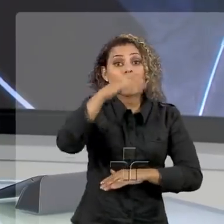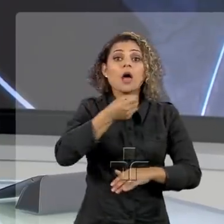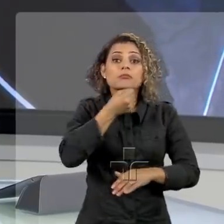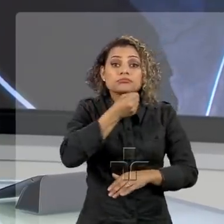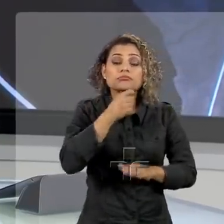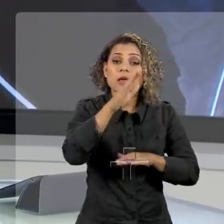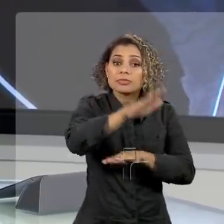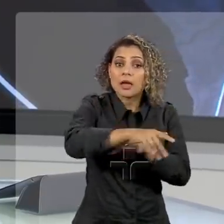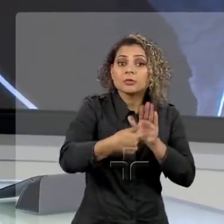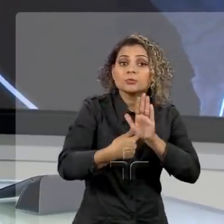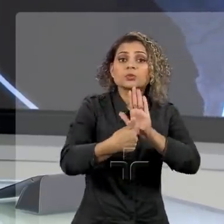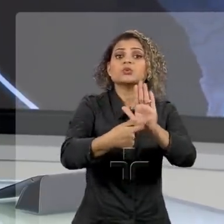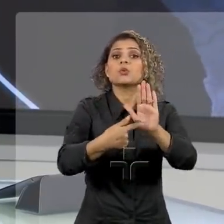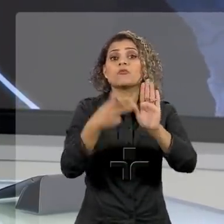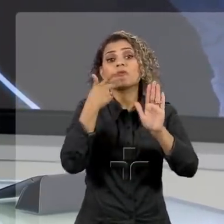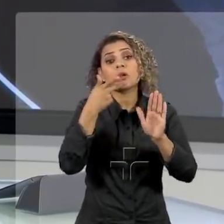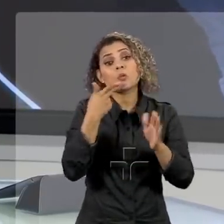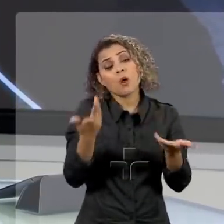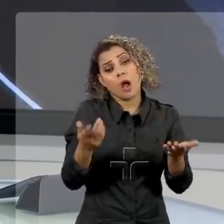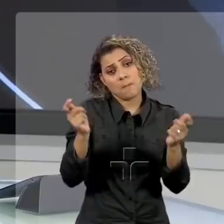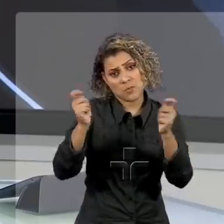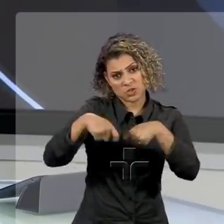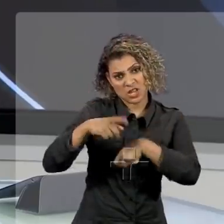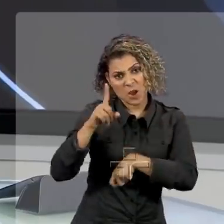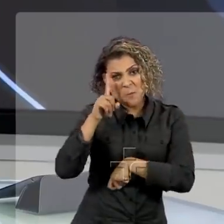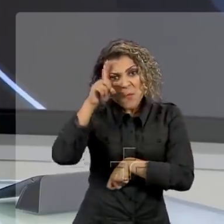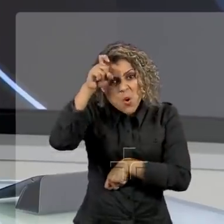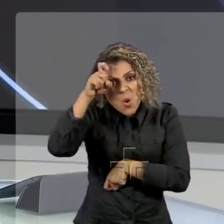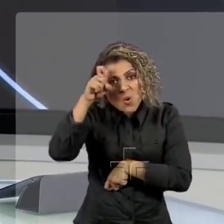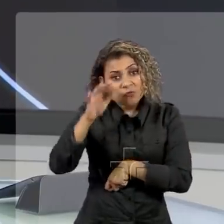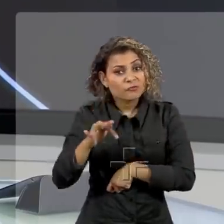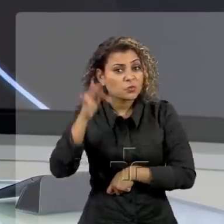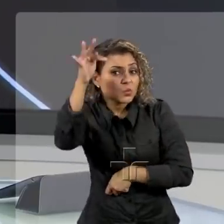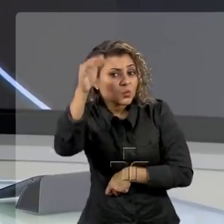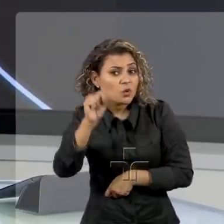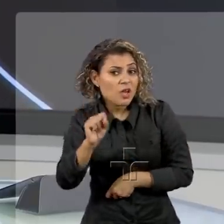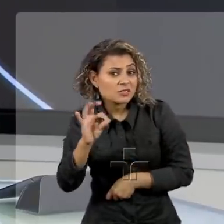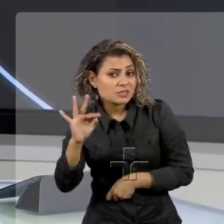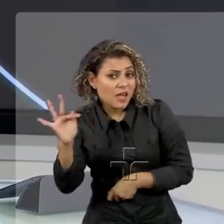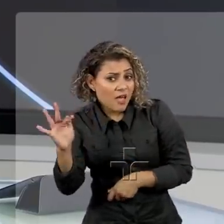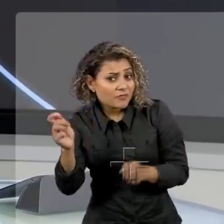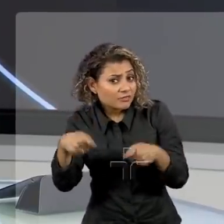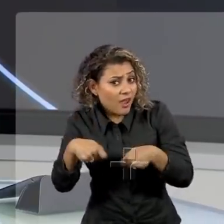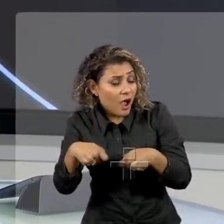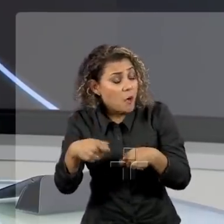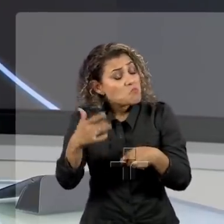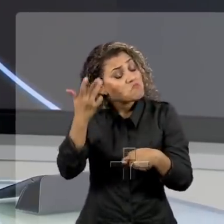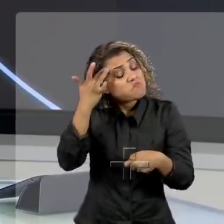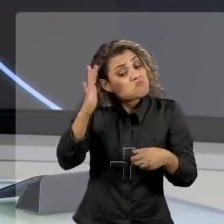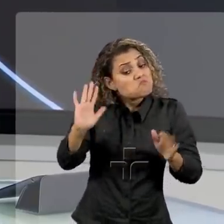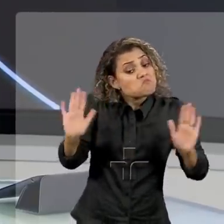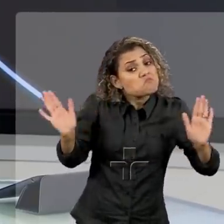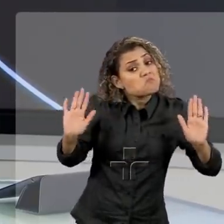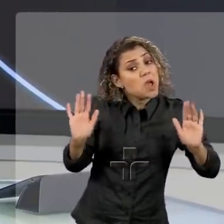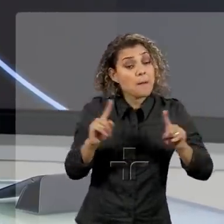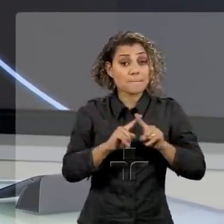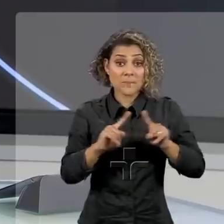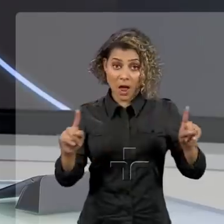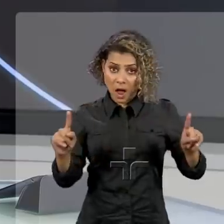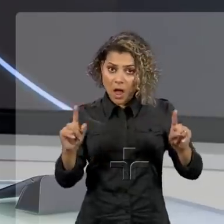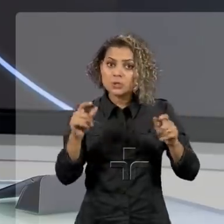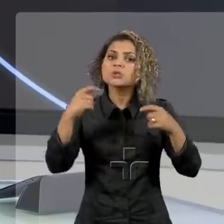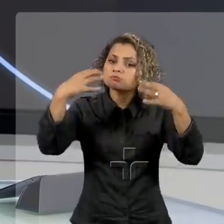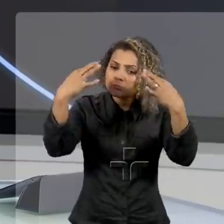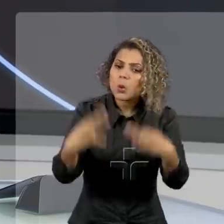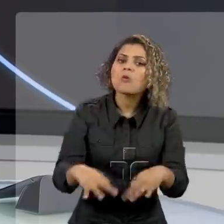Bolsonaro, deixou em aberto a possibilidade do juiz Sérgio Moro, no futuro, ser indicado para o Supremo Tribunal Federal. Também